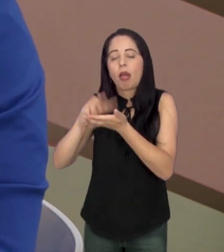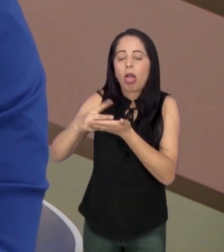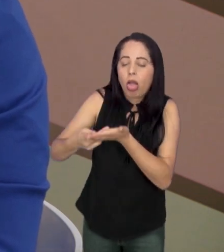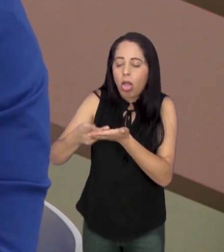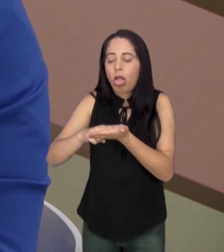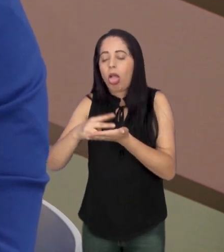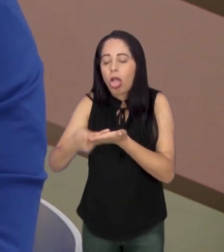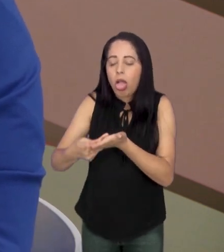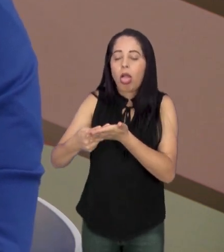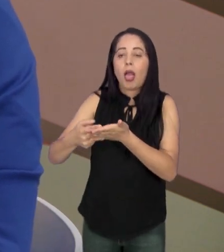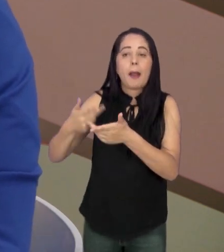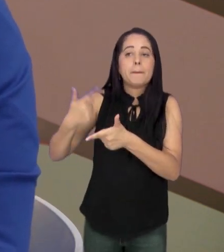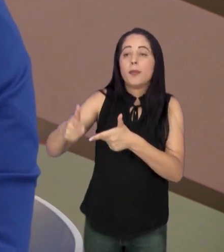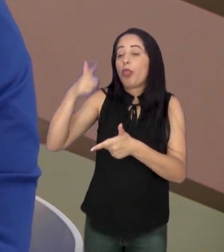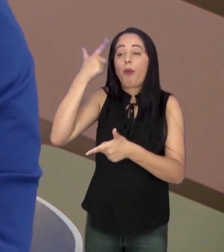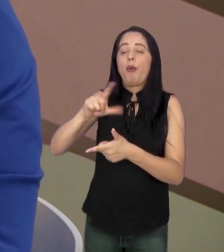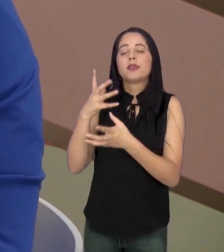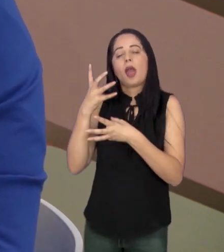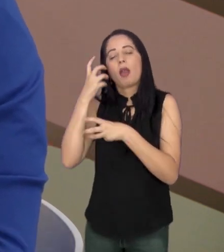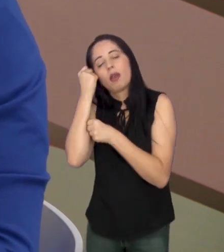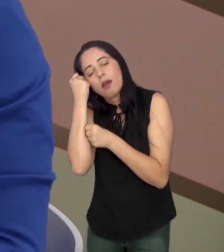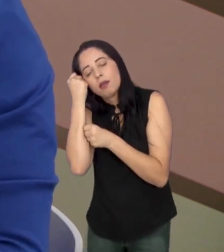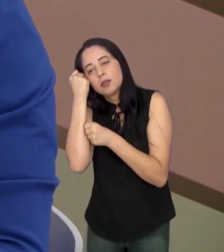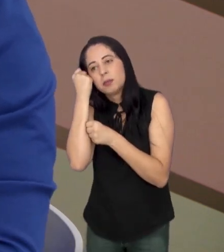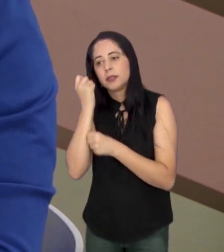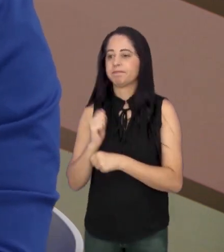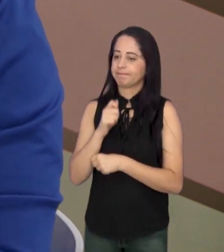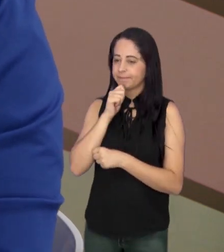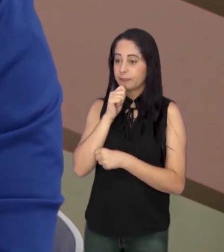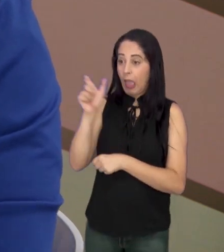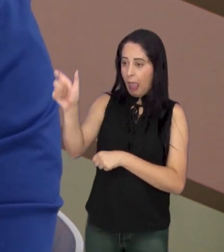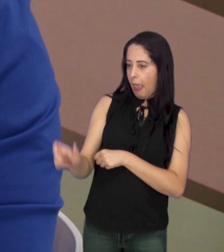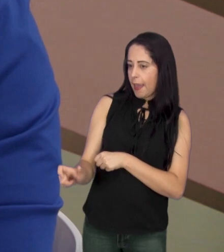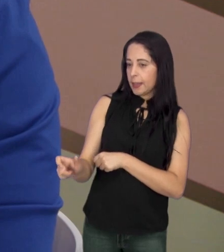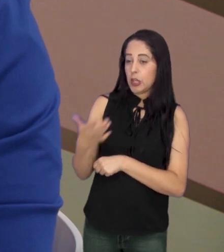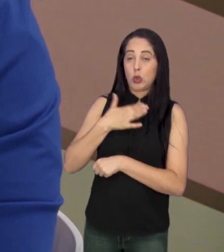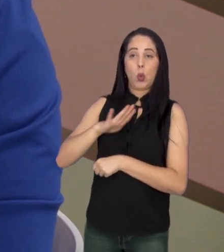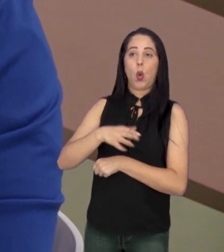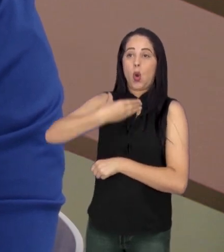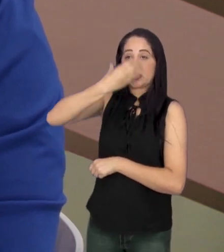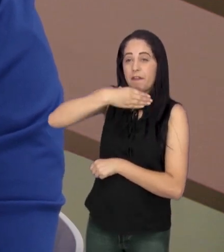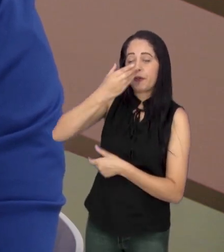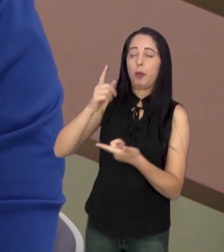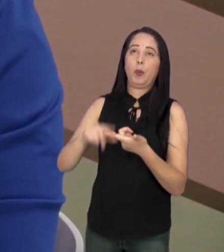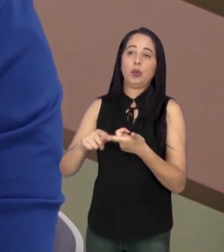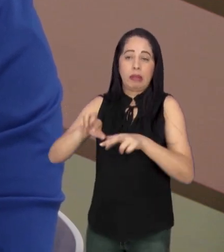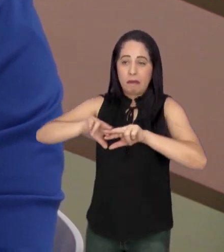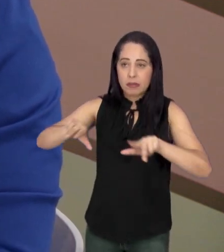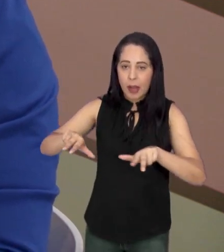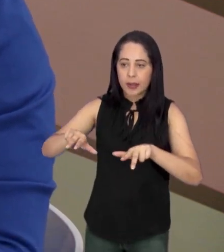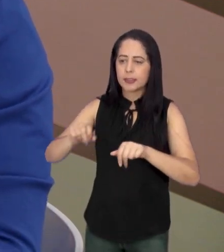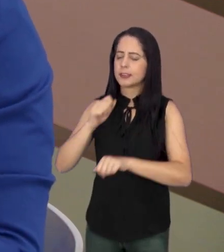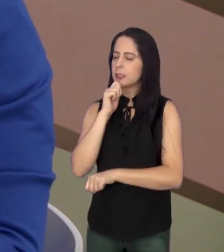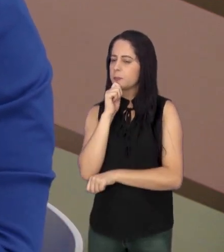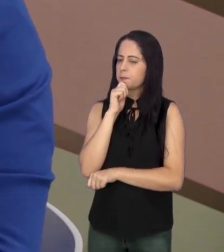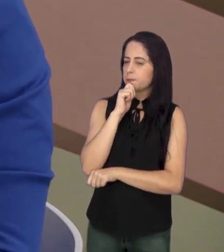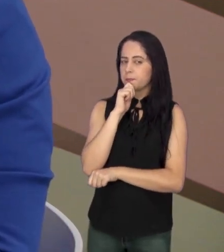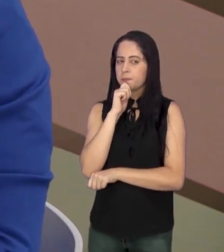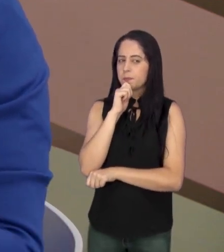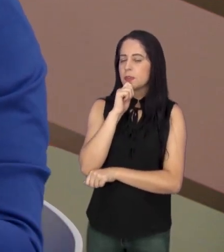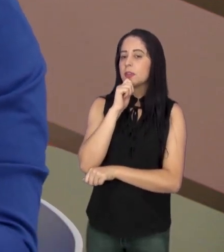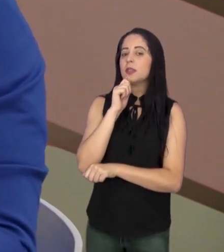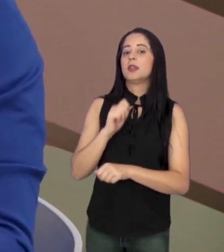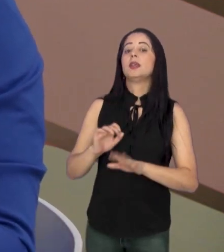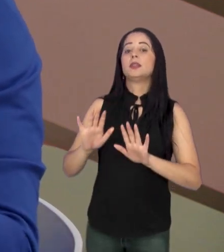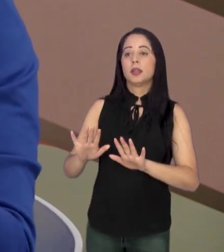Esse paciente tem problema de sono, né? Esse paciente não gosta de comer frutas, não gosta de comer legumes. Então, a gente vai entender, bom, como é que eu